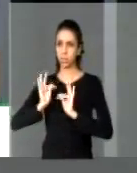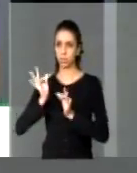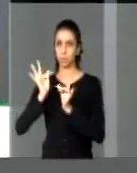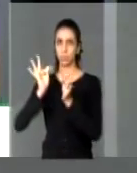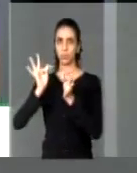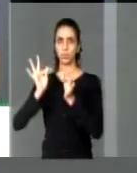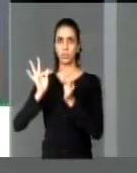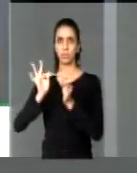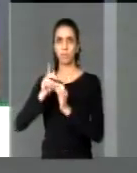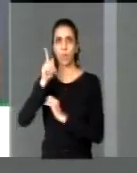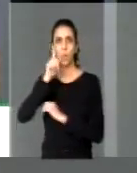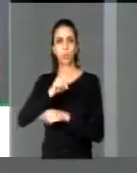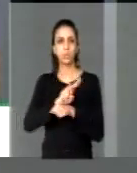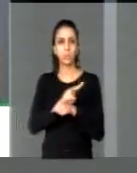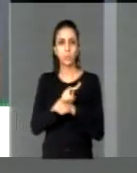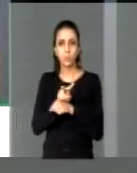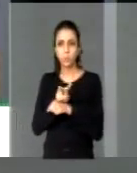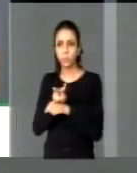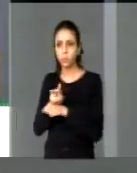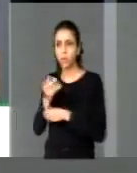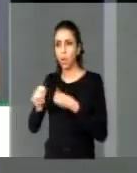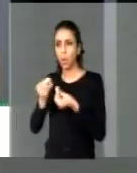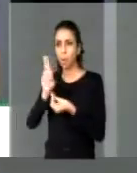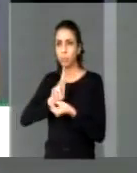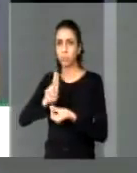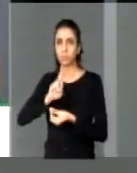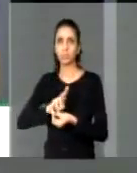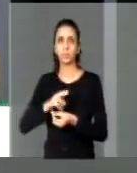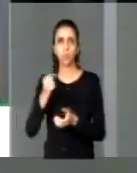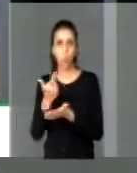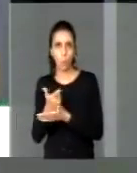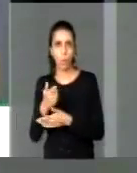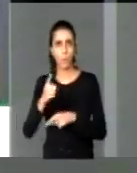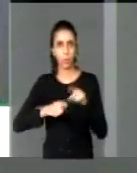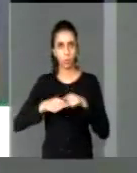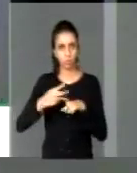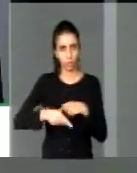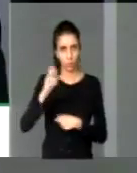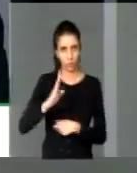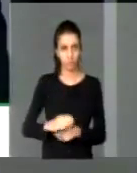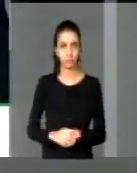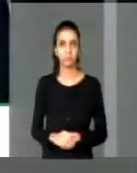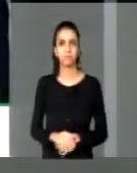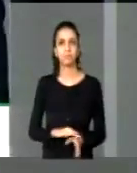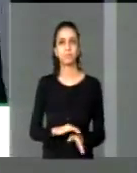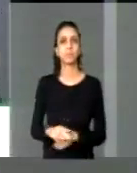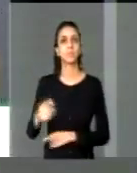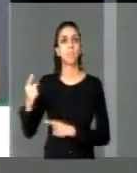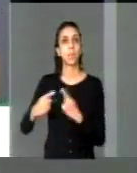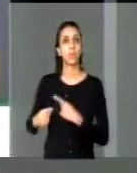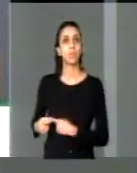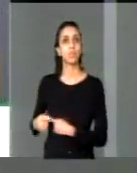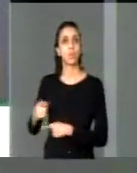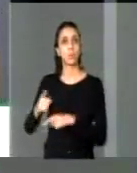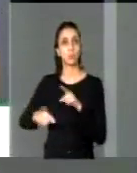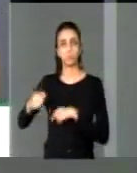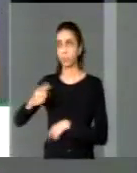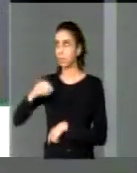origem nacional ou estrangeira dos produtos comprados. A política de conteúdo local, e isso é muito